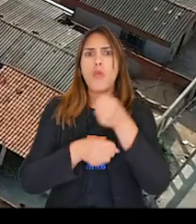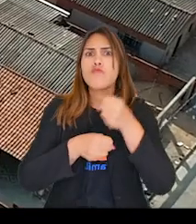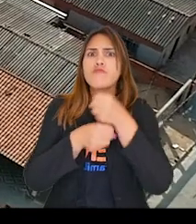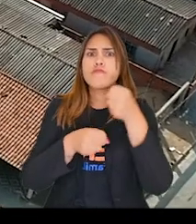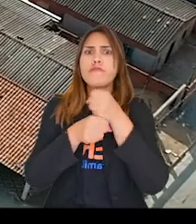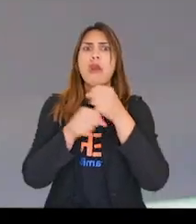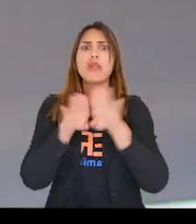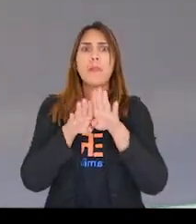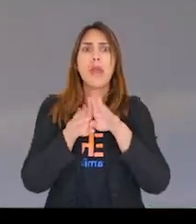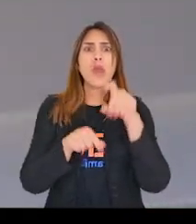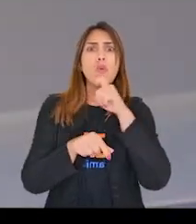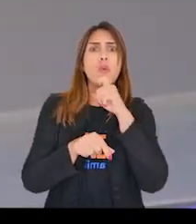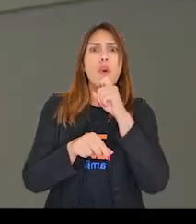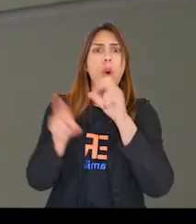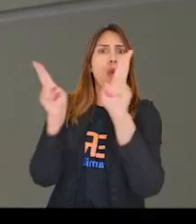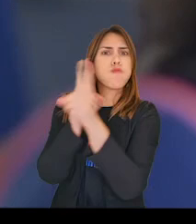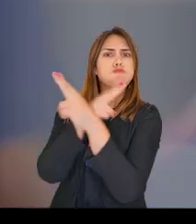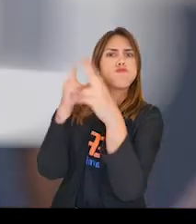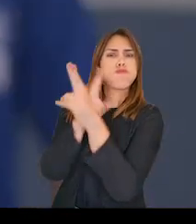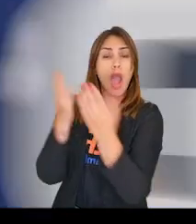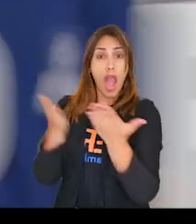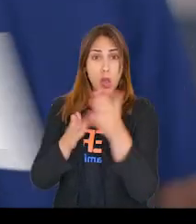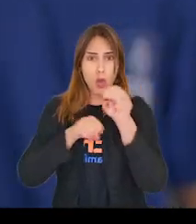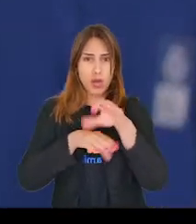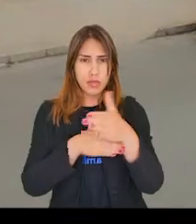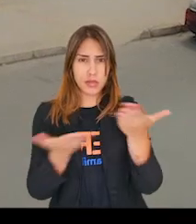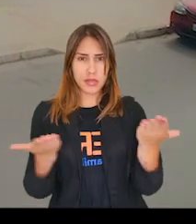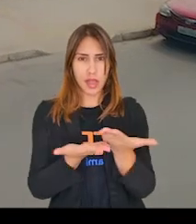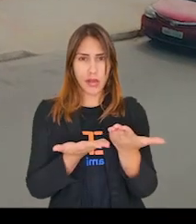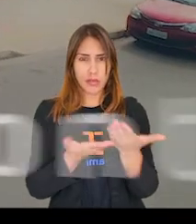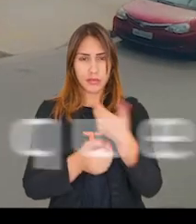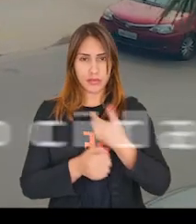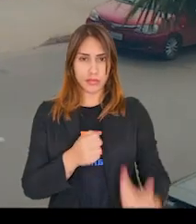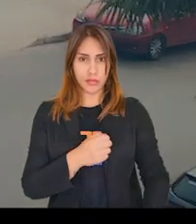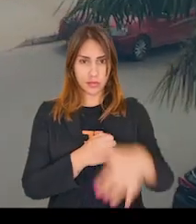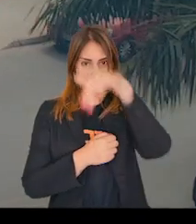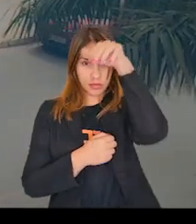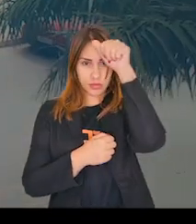reformadas, construídas e recebendo ar-condicionado. O momento da educação é agora. Governo de Mato Grosso.